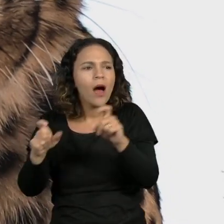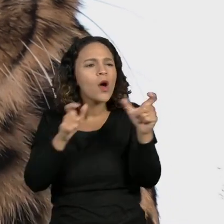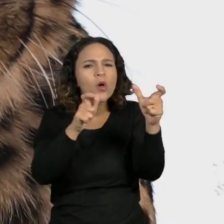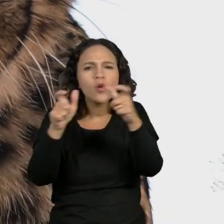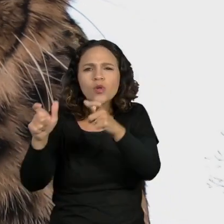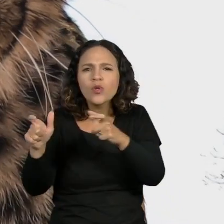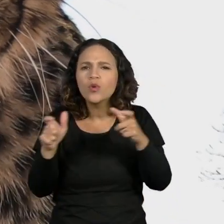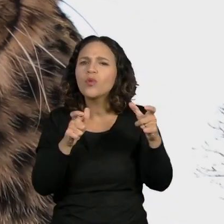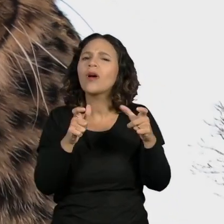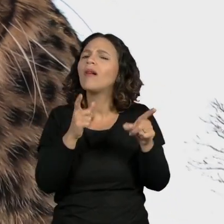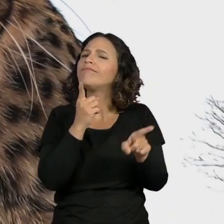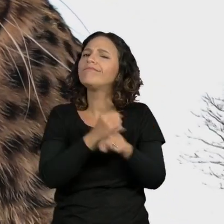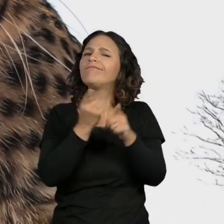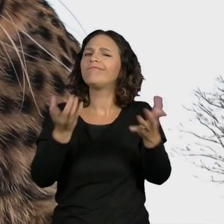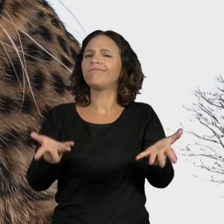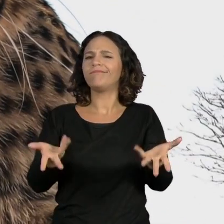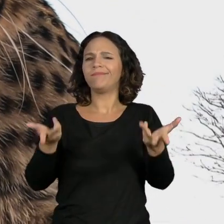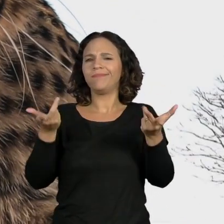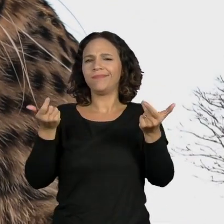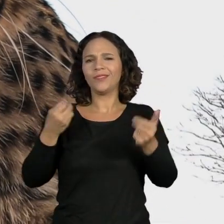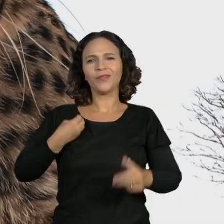de vida.